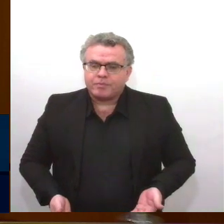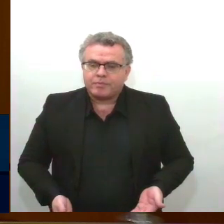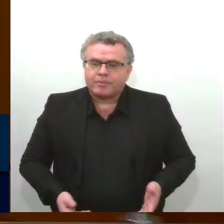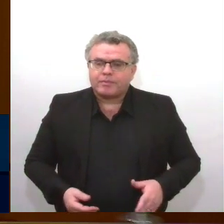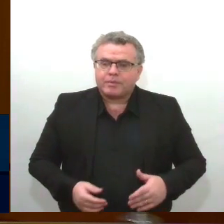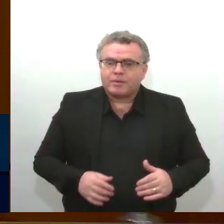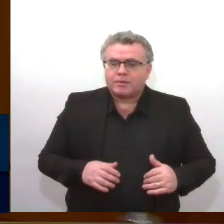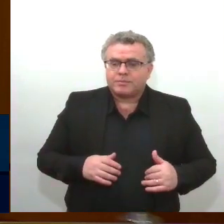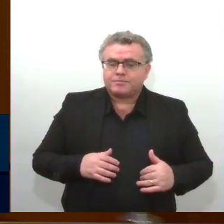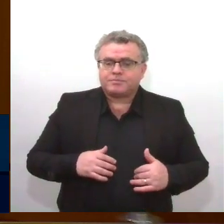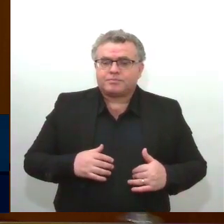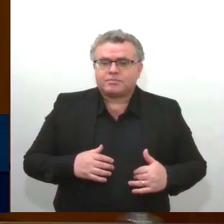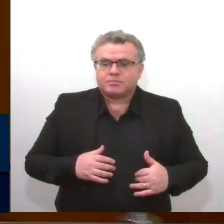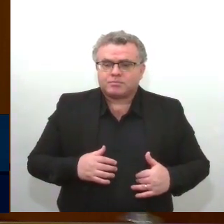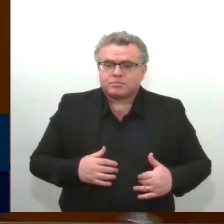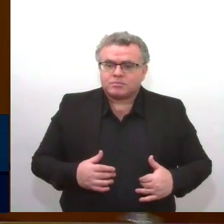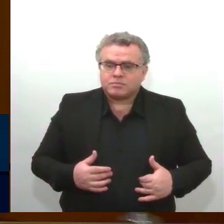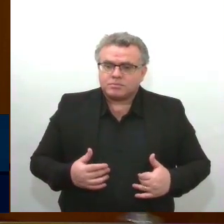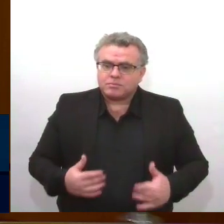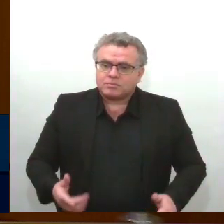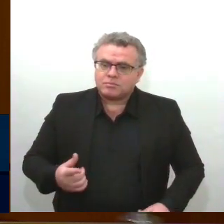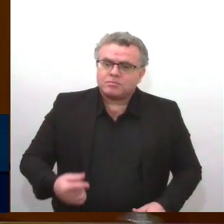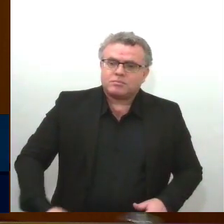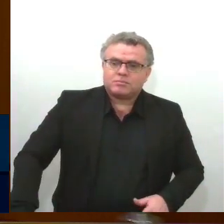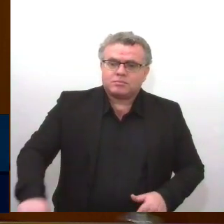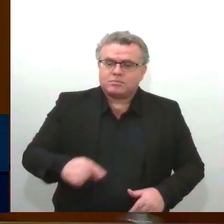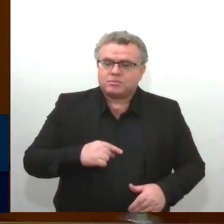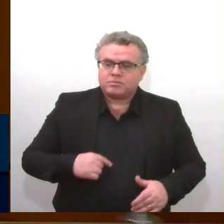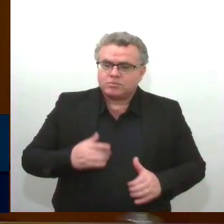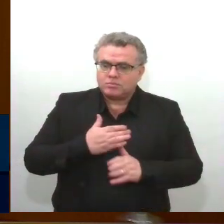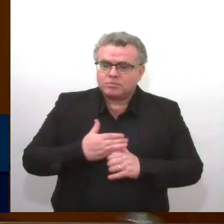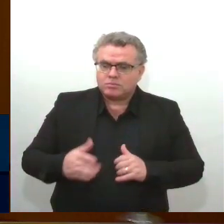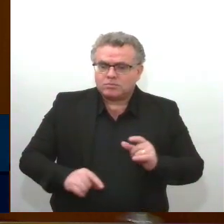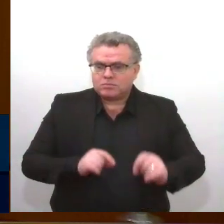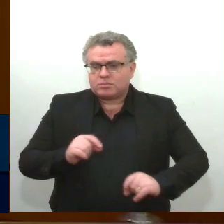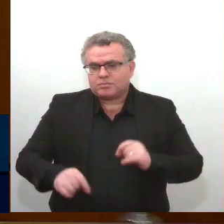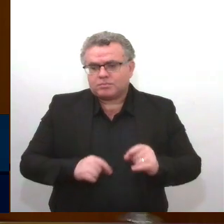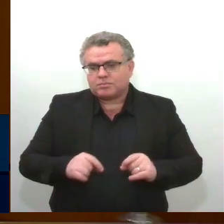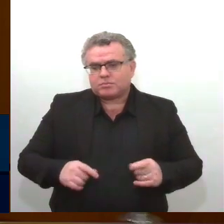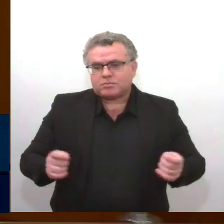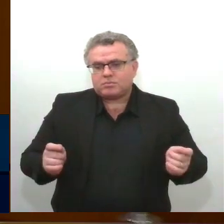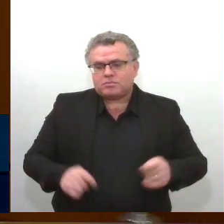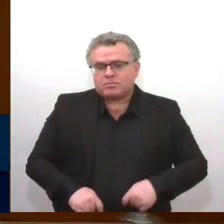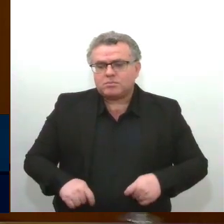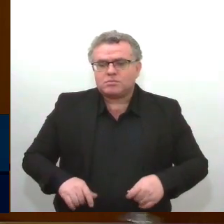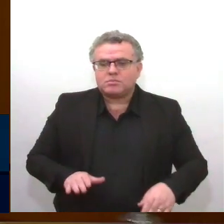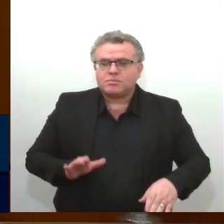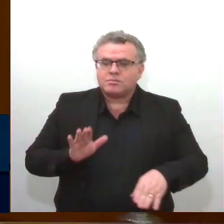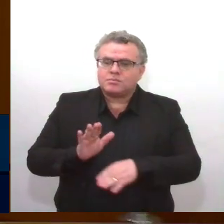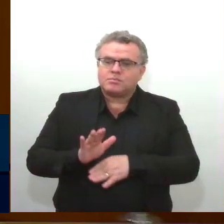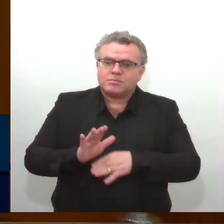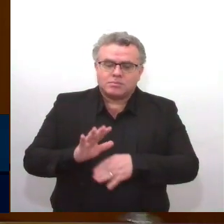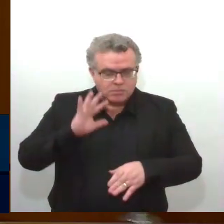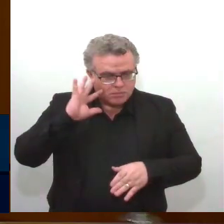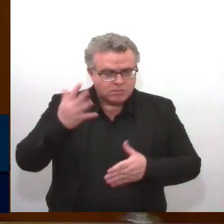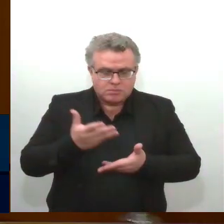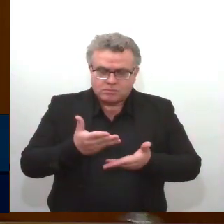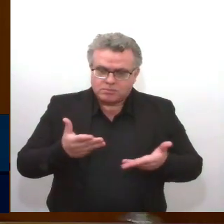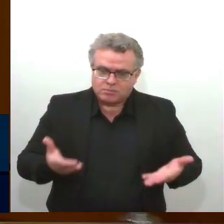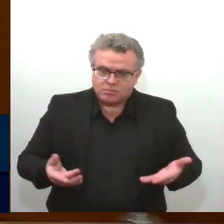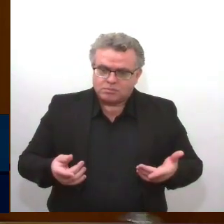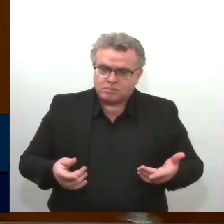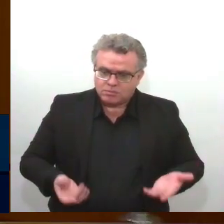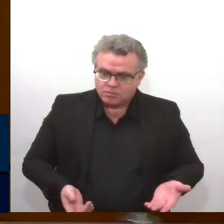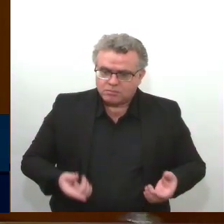também a gente vai trazer pro nosso mandato para ver como a gente também pode ajudar essas crianças da nossa querida Ribeirópolis a